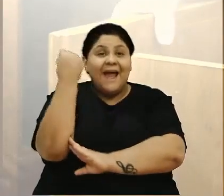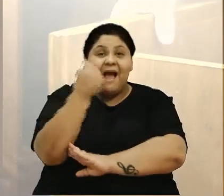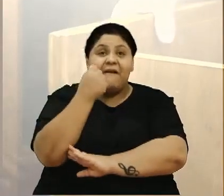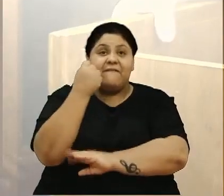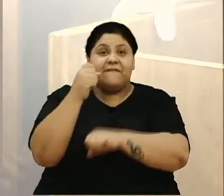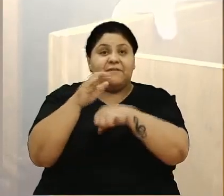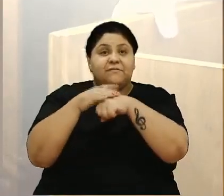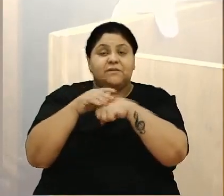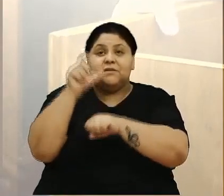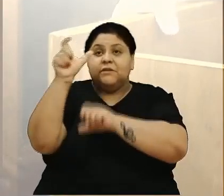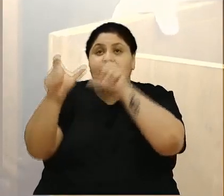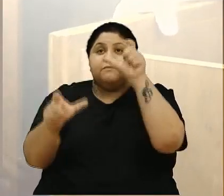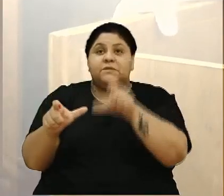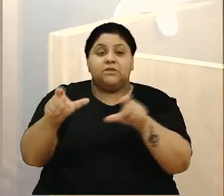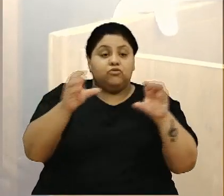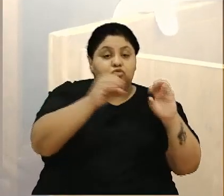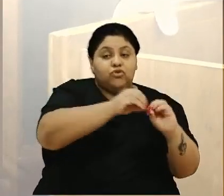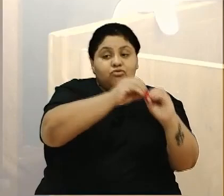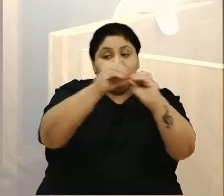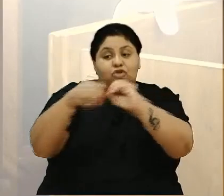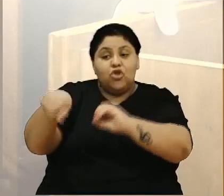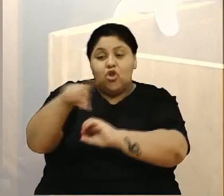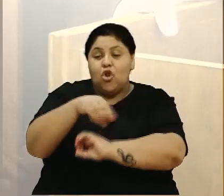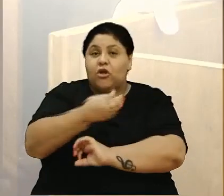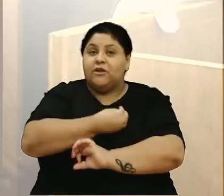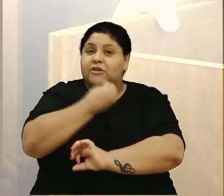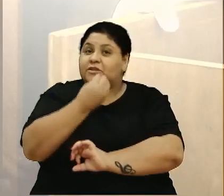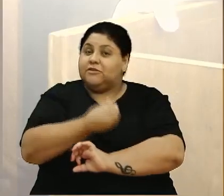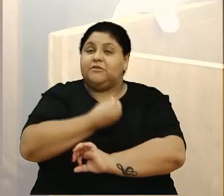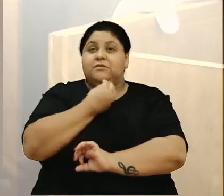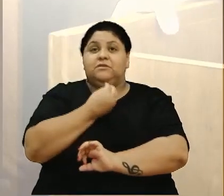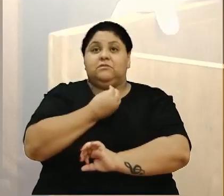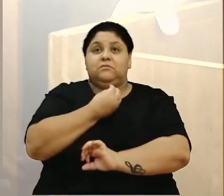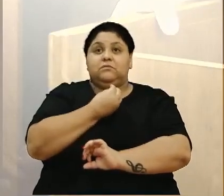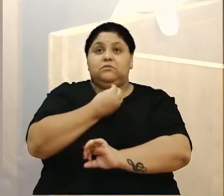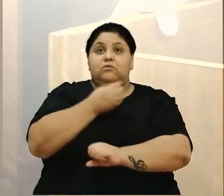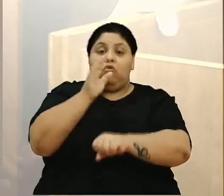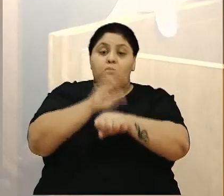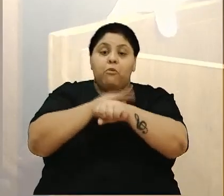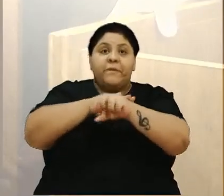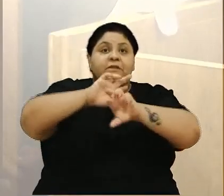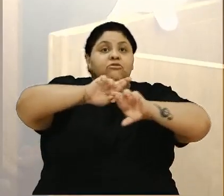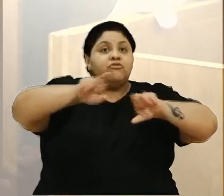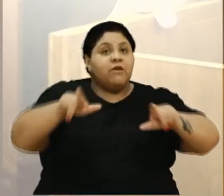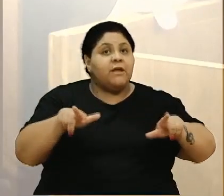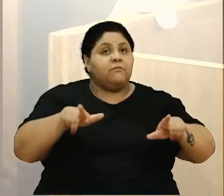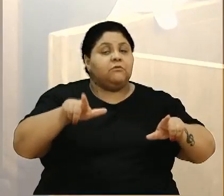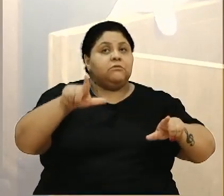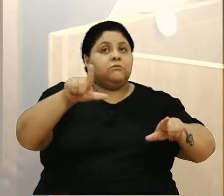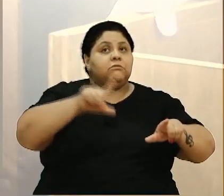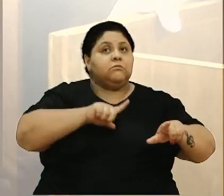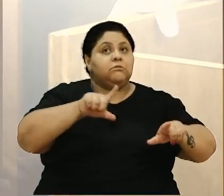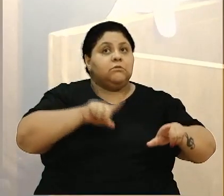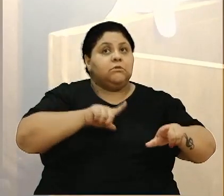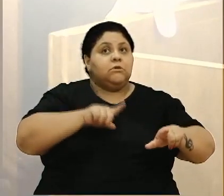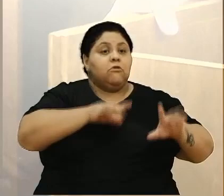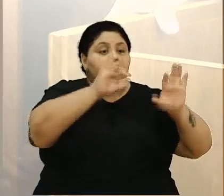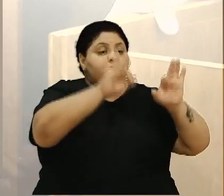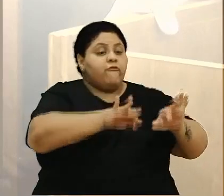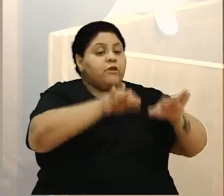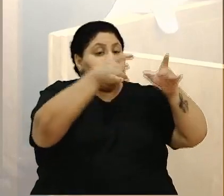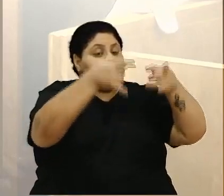né? Pessoas sendo transferidas, nós estamos vivendo uma situação atípica. E isso vai haver o esgotamento de leitos, né?